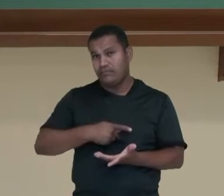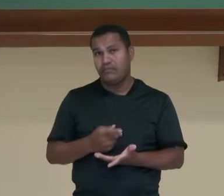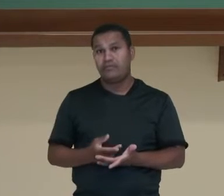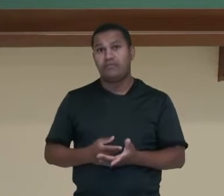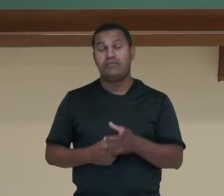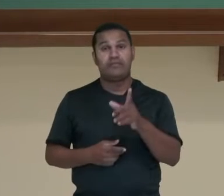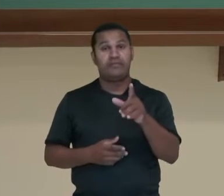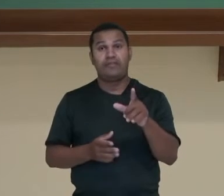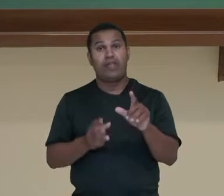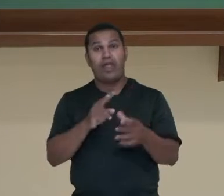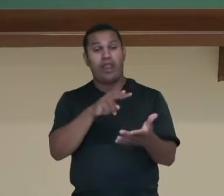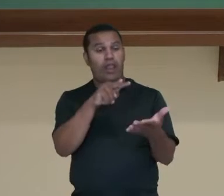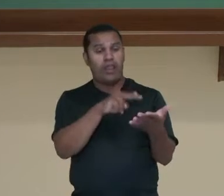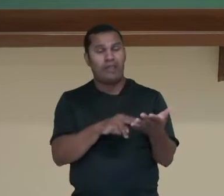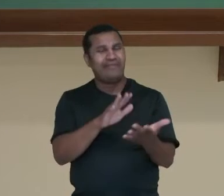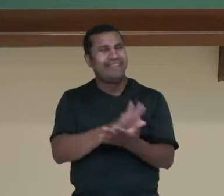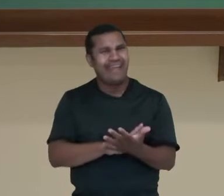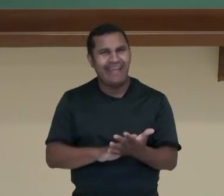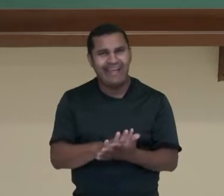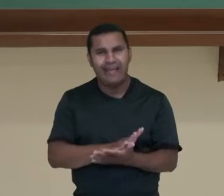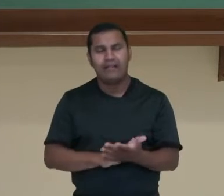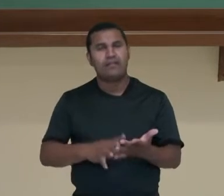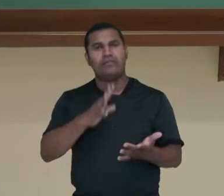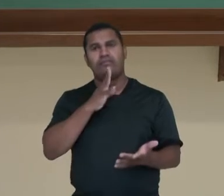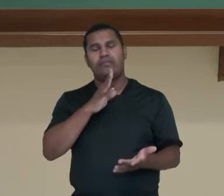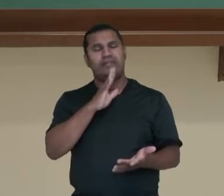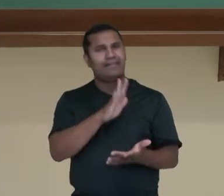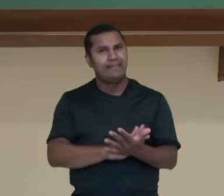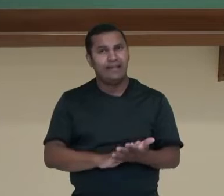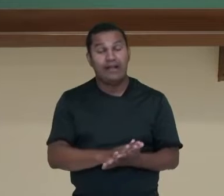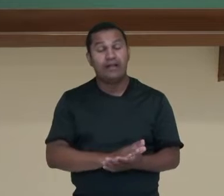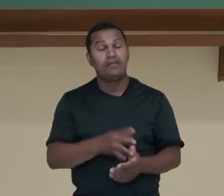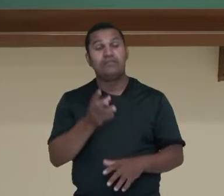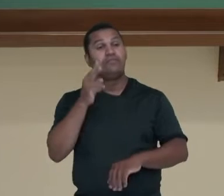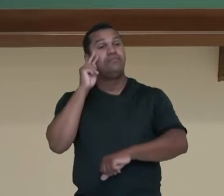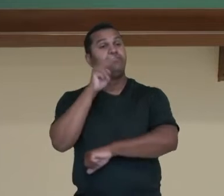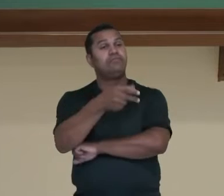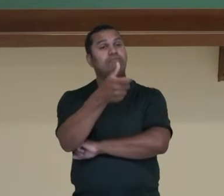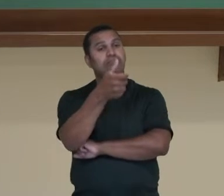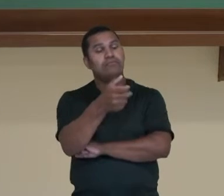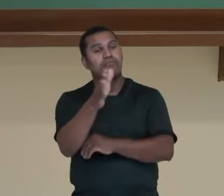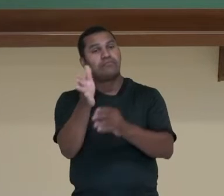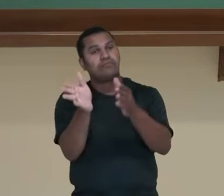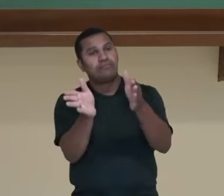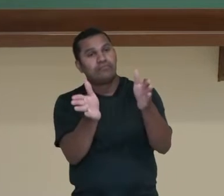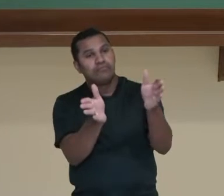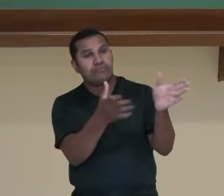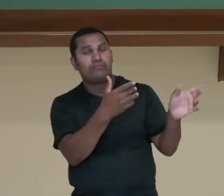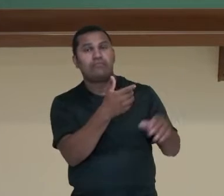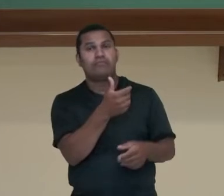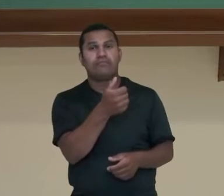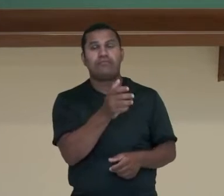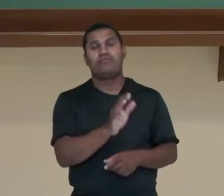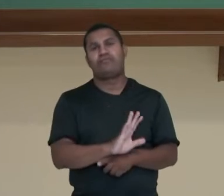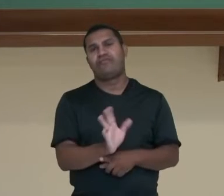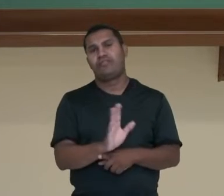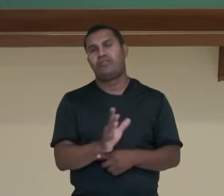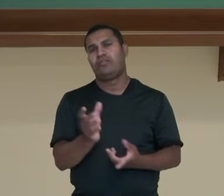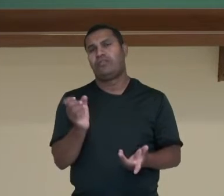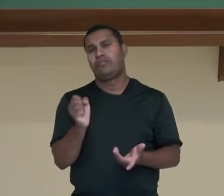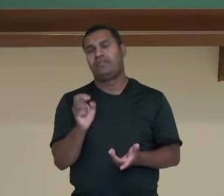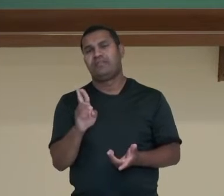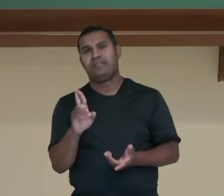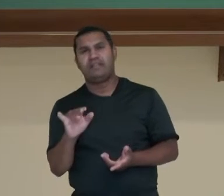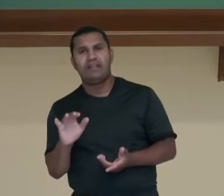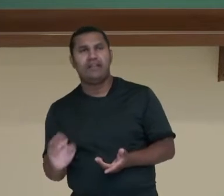lido nada e vai lá e cria a tua própria opinião. Mas quando você lê uma resenha a respeito de um livro, de um filme, de uma série, você pode comparar